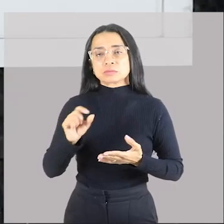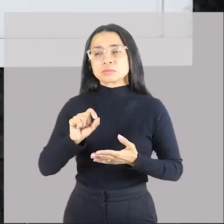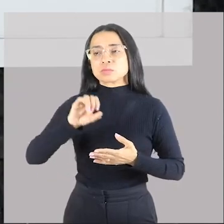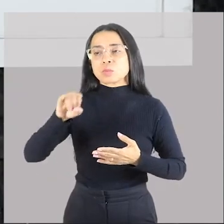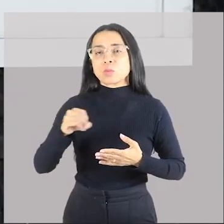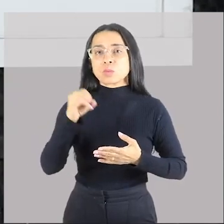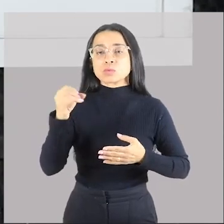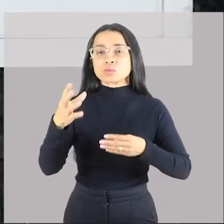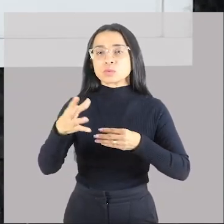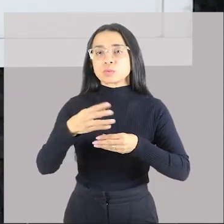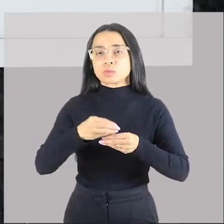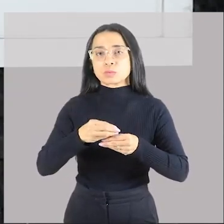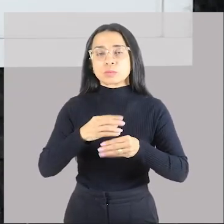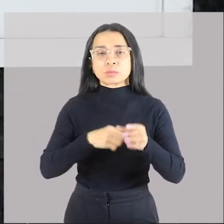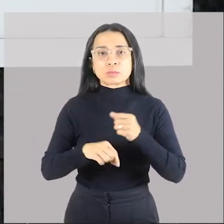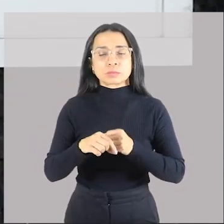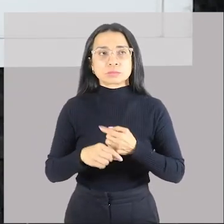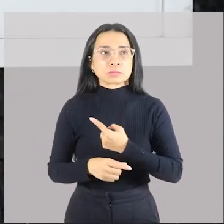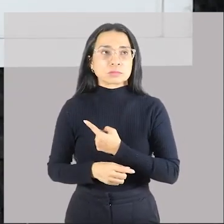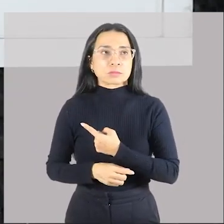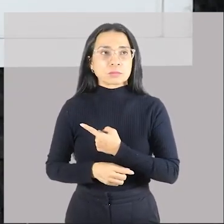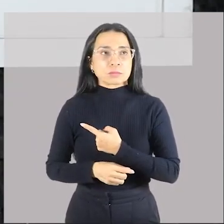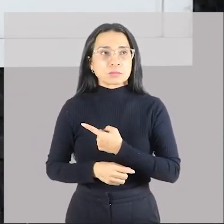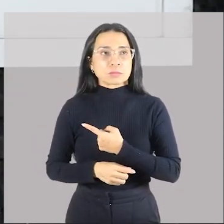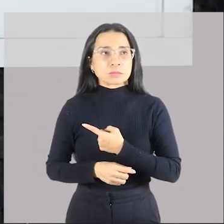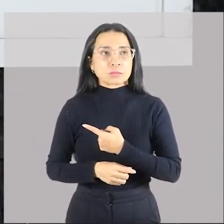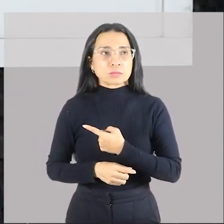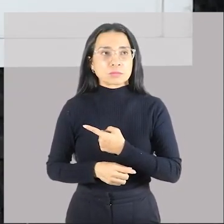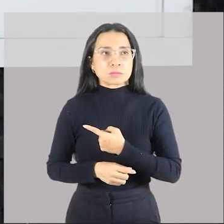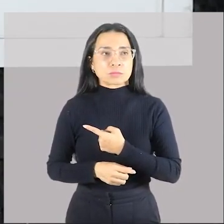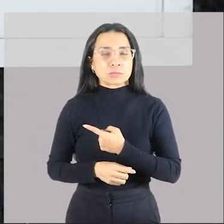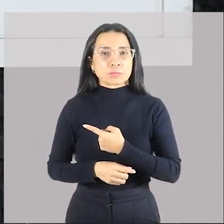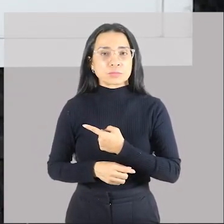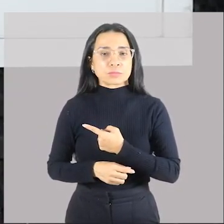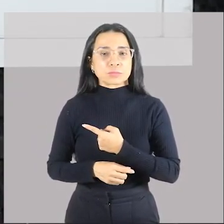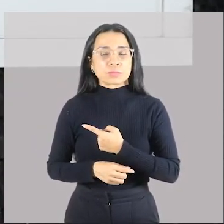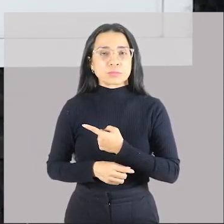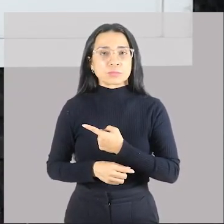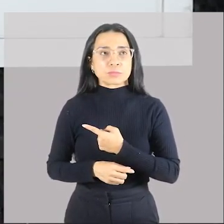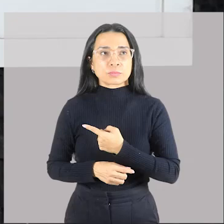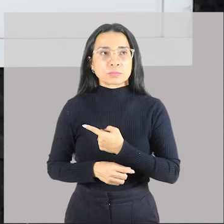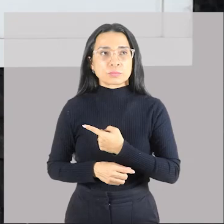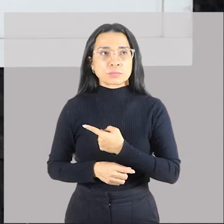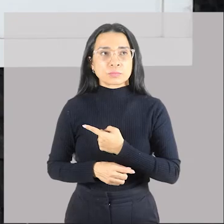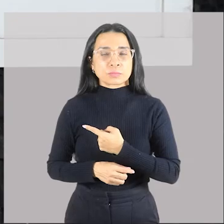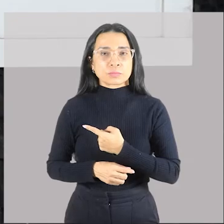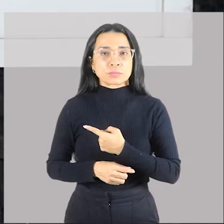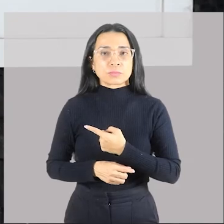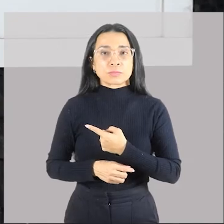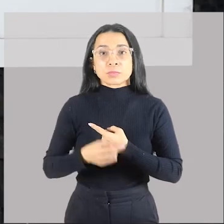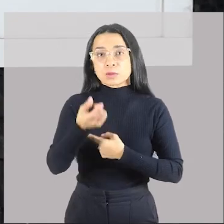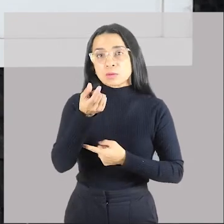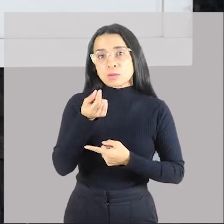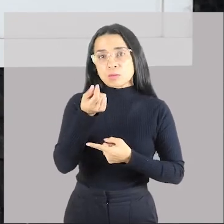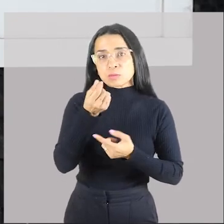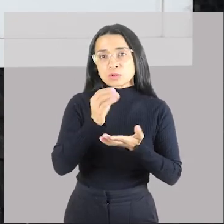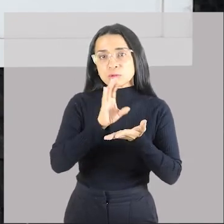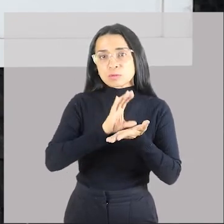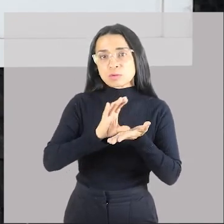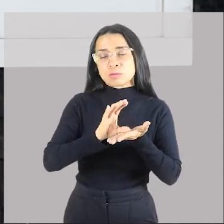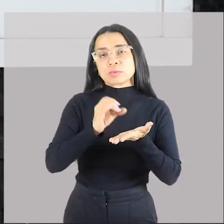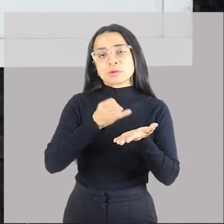comigo. Ora, então nesse caso também nosso capital inicial, nosso C é R$1.000.